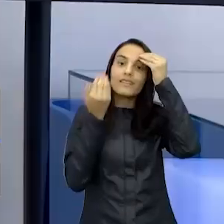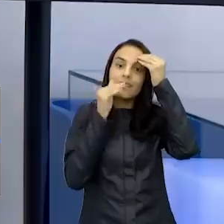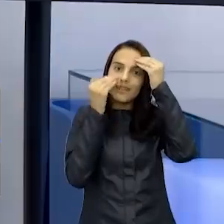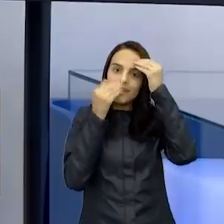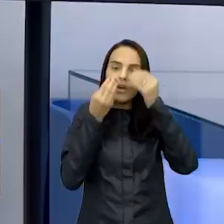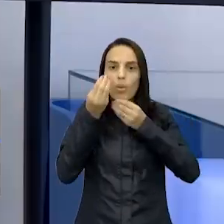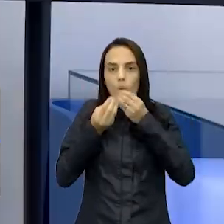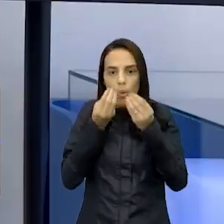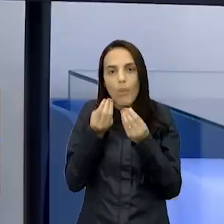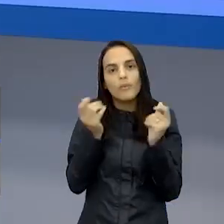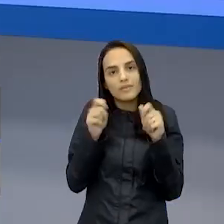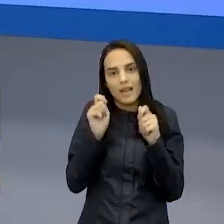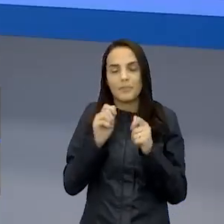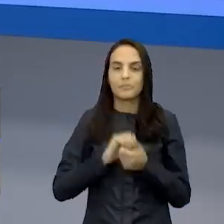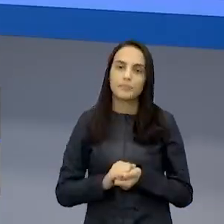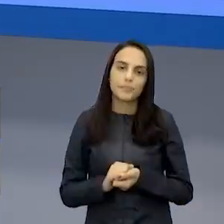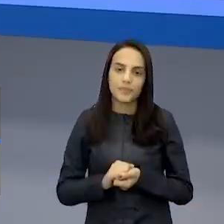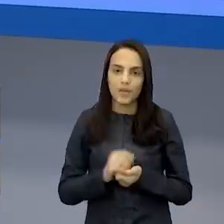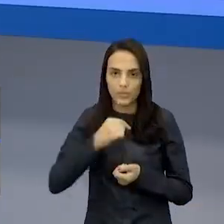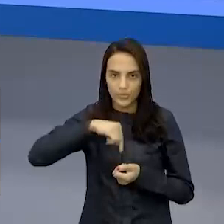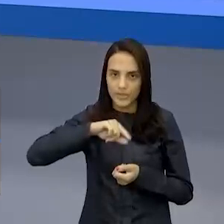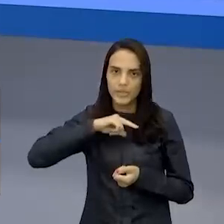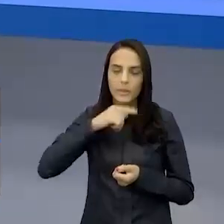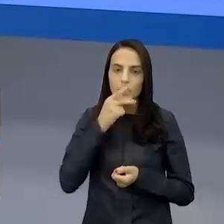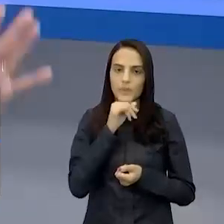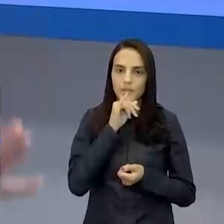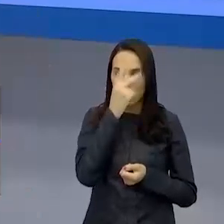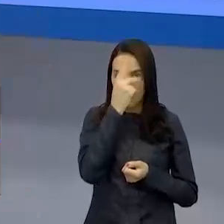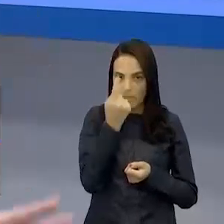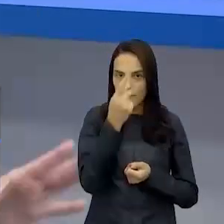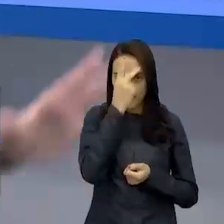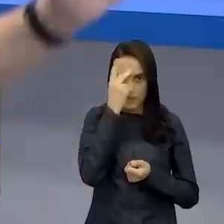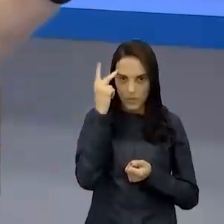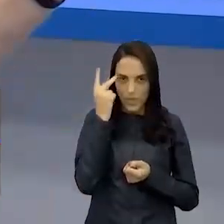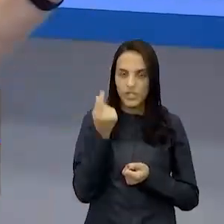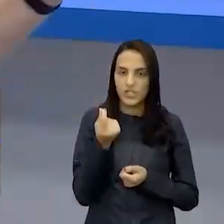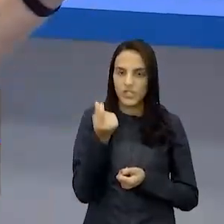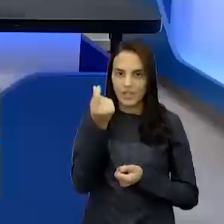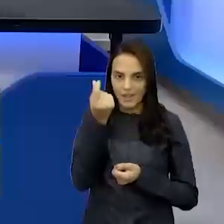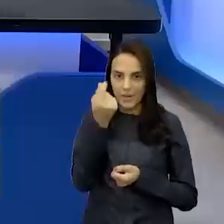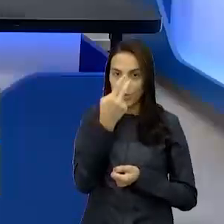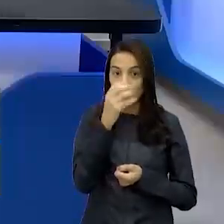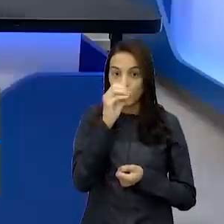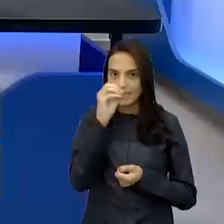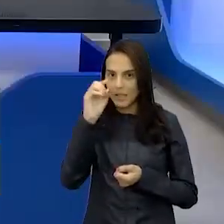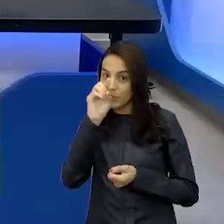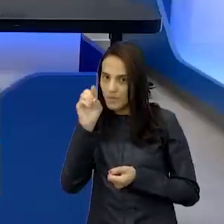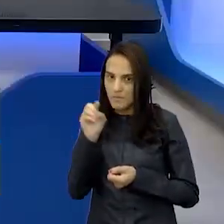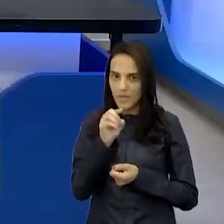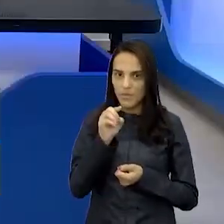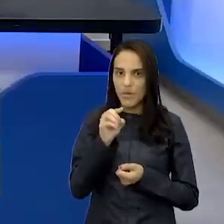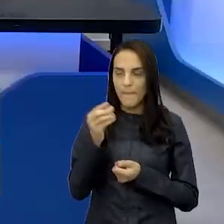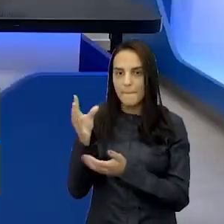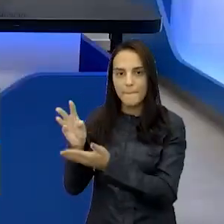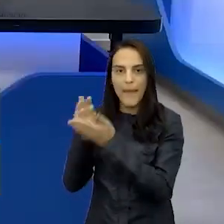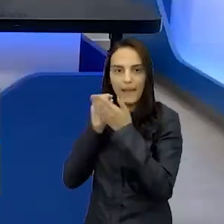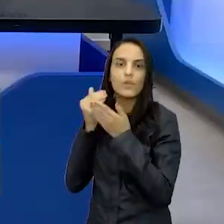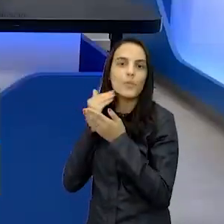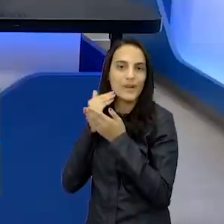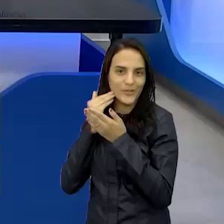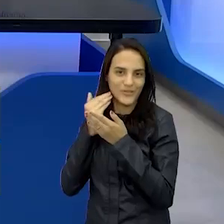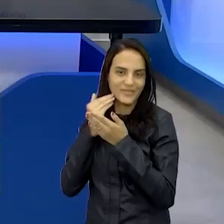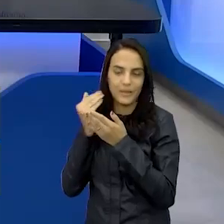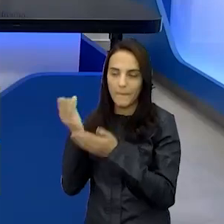certo? Exatamente. É tá. Então a gente tem um caso aí de uma pessoa que vai pegar dinheiro emprestado do banco, 200 mil, é isso? 200 mil, o que se dá para...